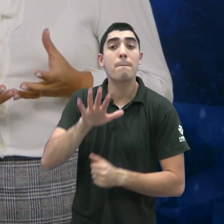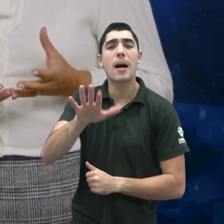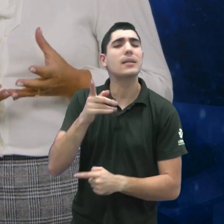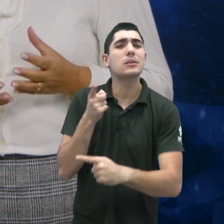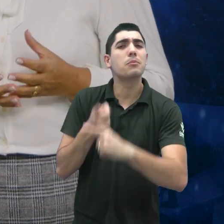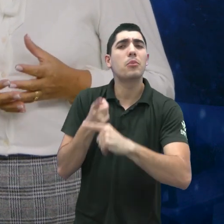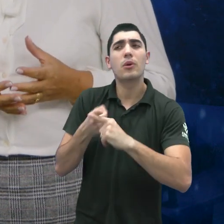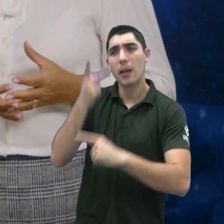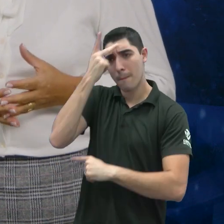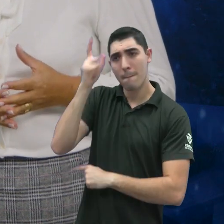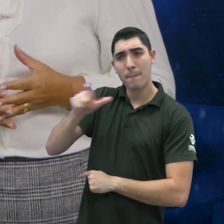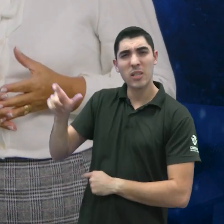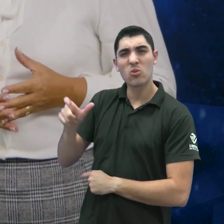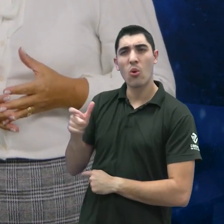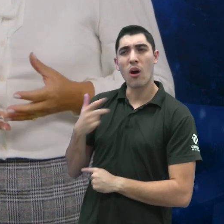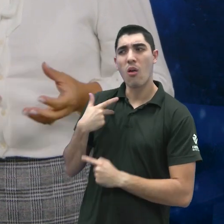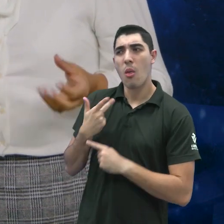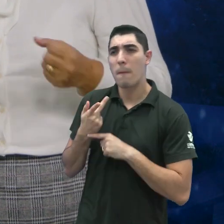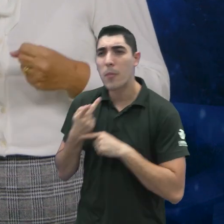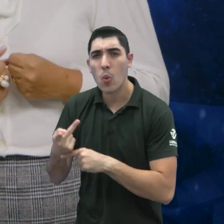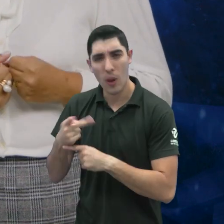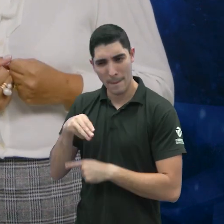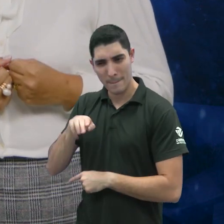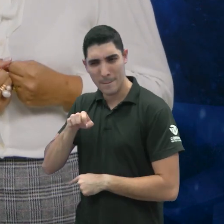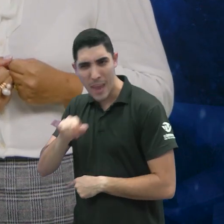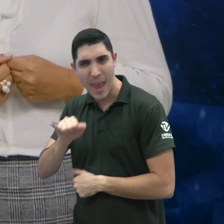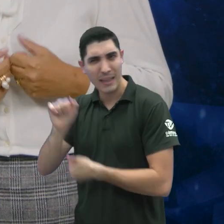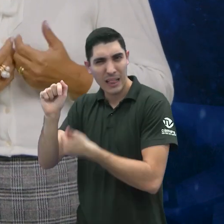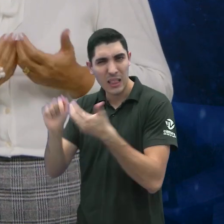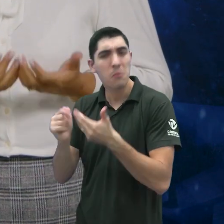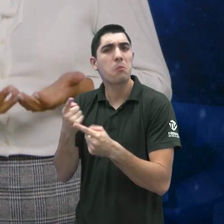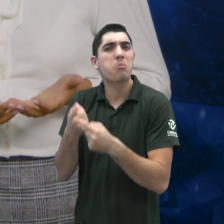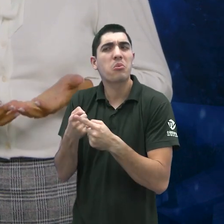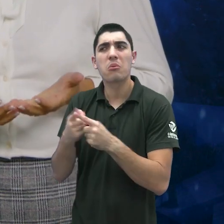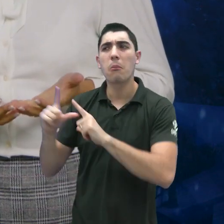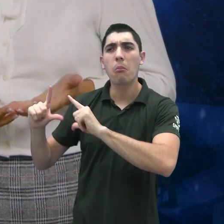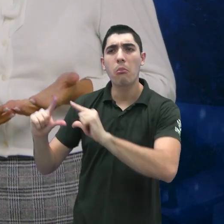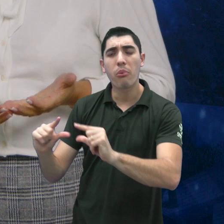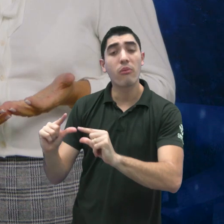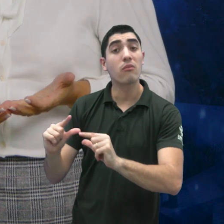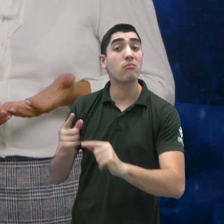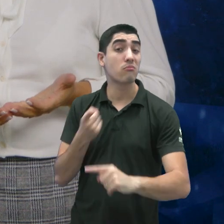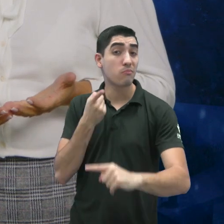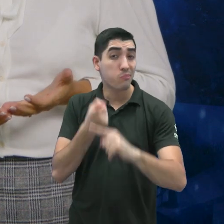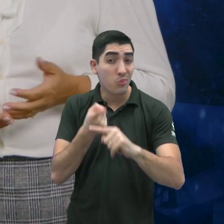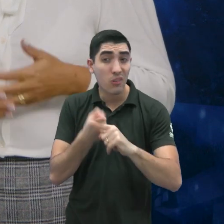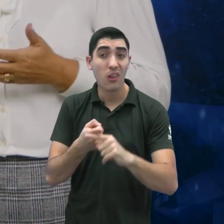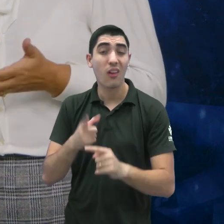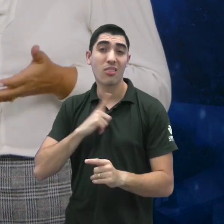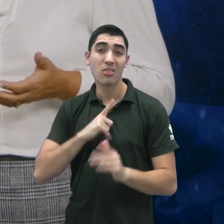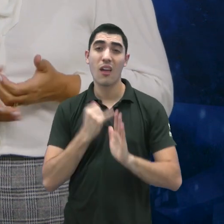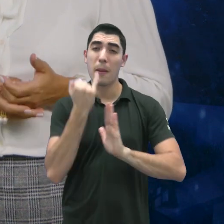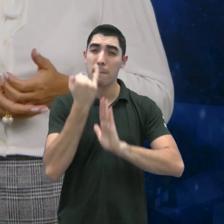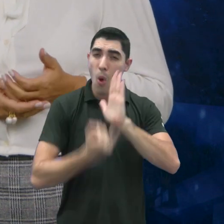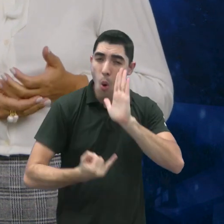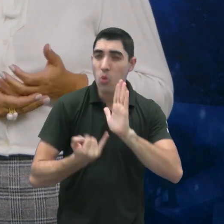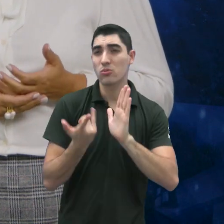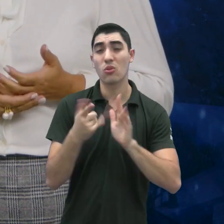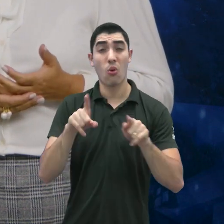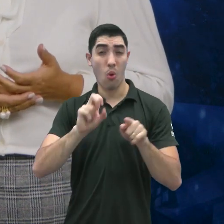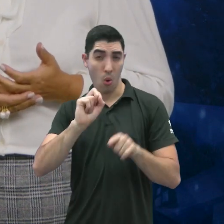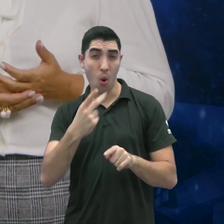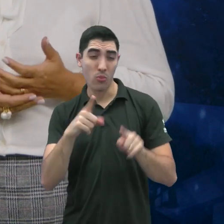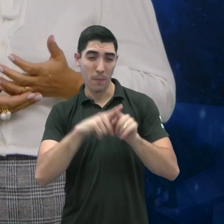que as pessoas acabam procurando menos, né? Porque a reforma também impôs algumas situações. Um exemplo delas aqui